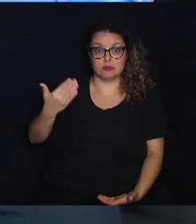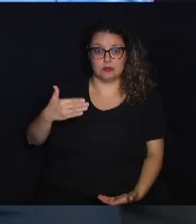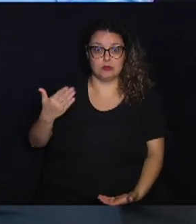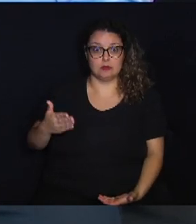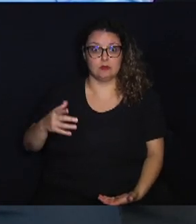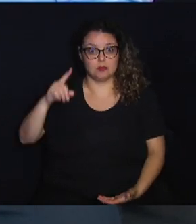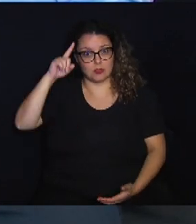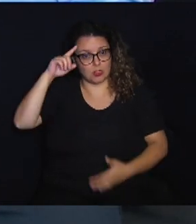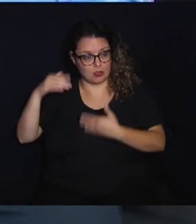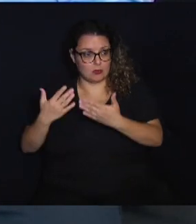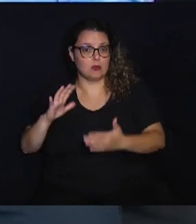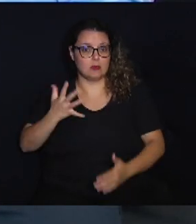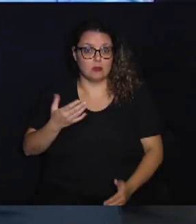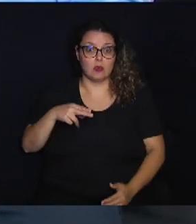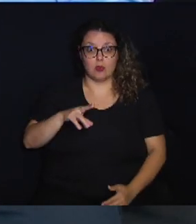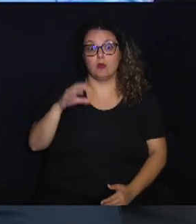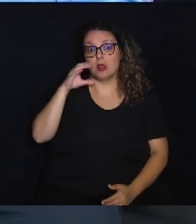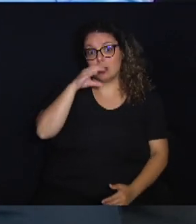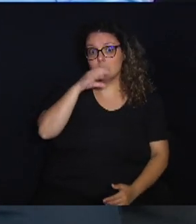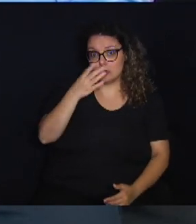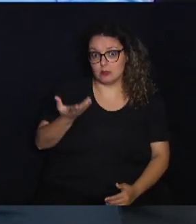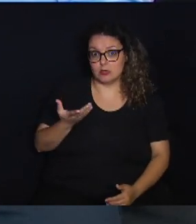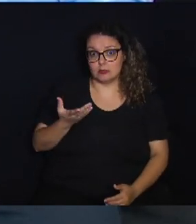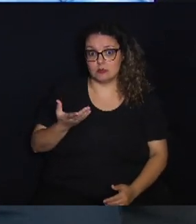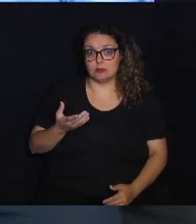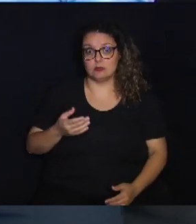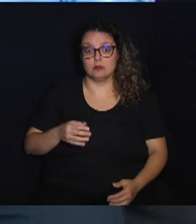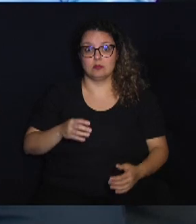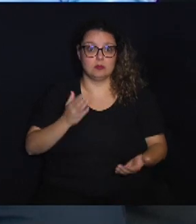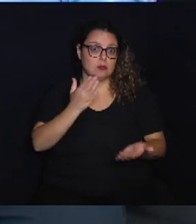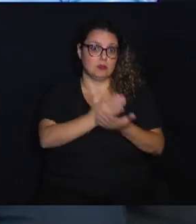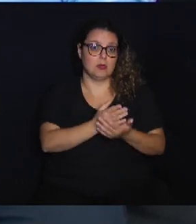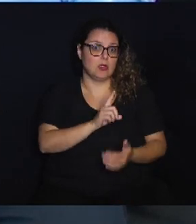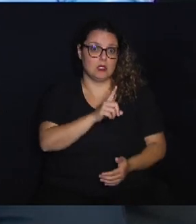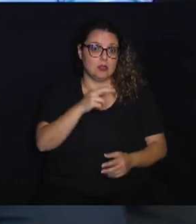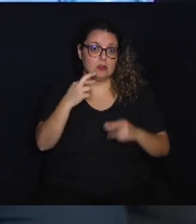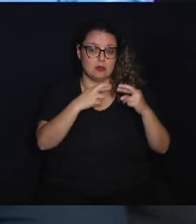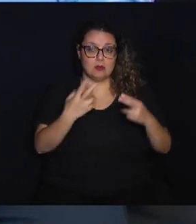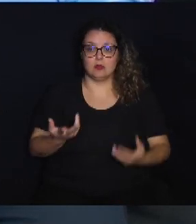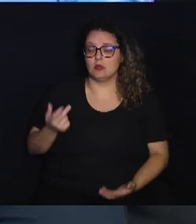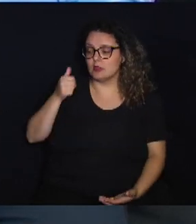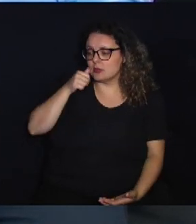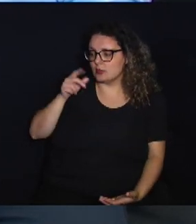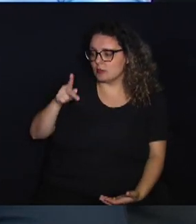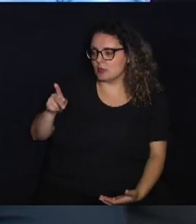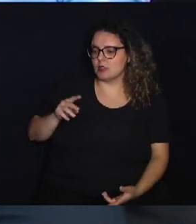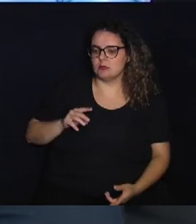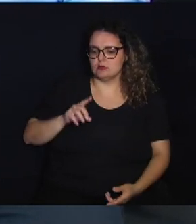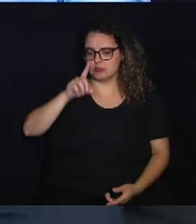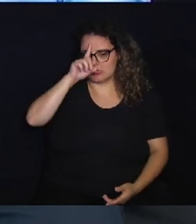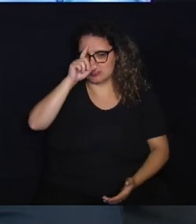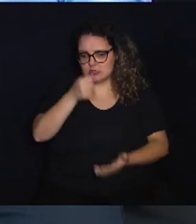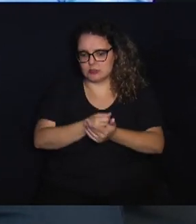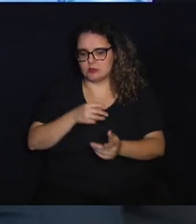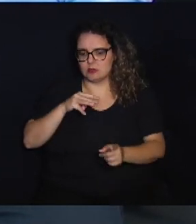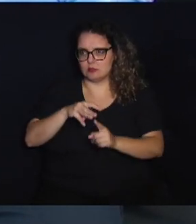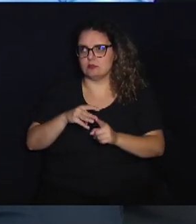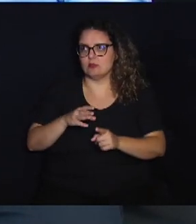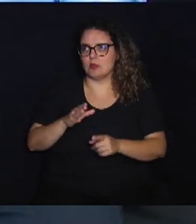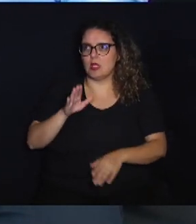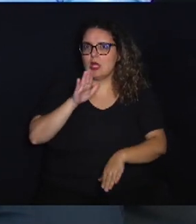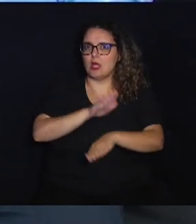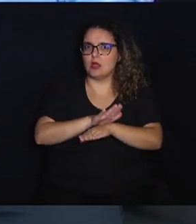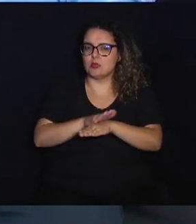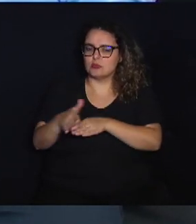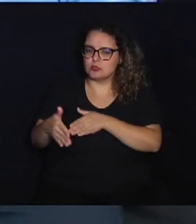frequentes ou mais rapidamente em função de ter deixado para trás. Professora, então definir essas metas ajuda a estabelecer um rumo